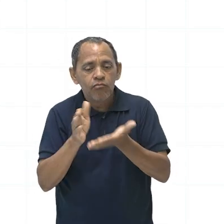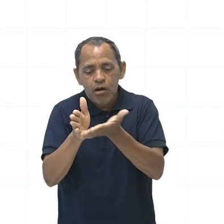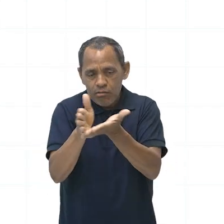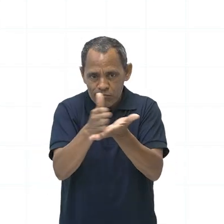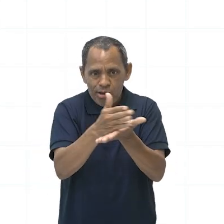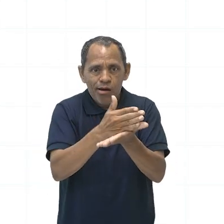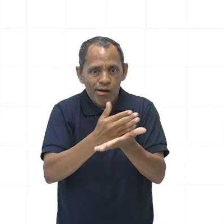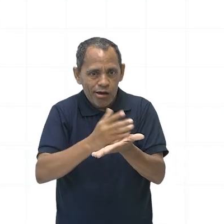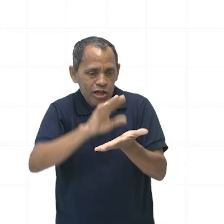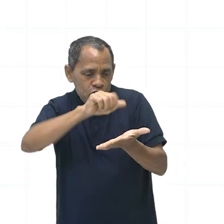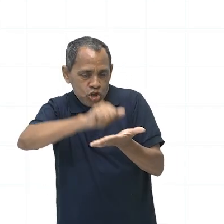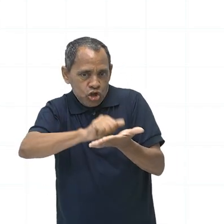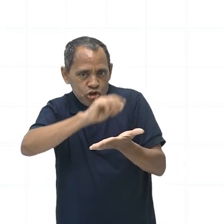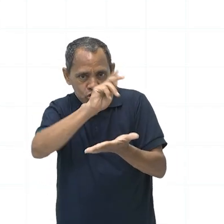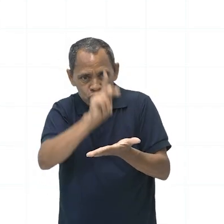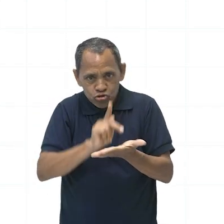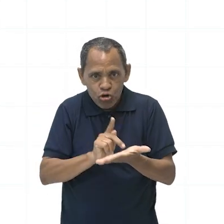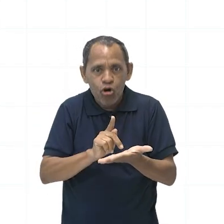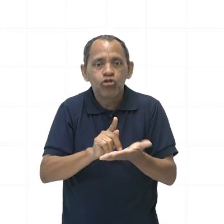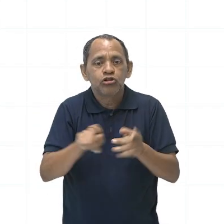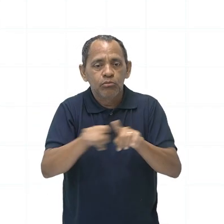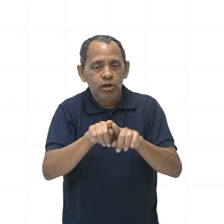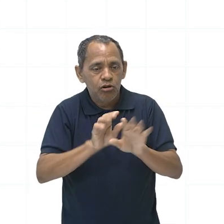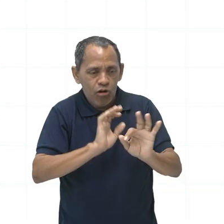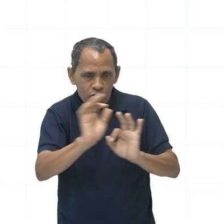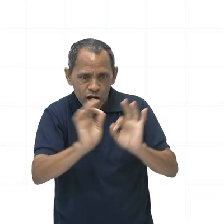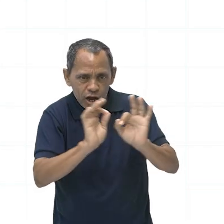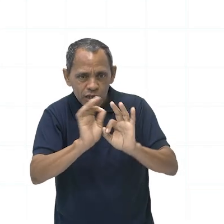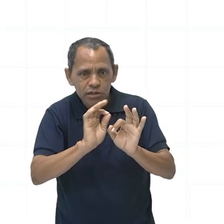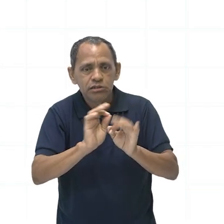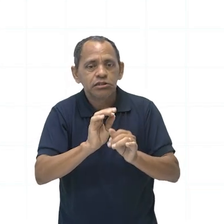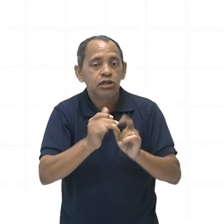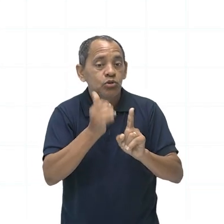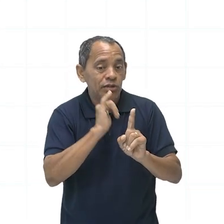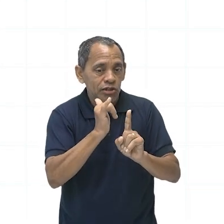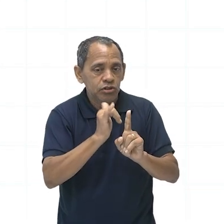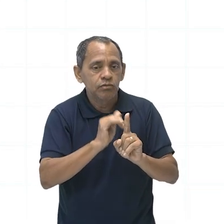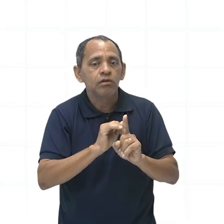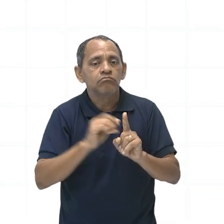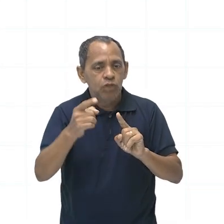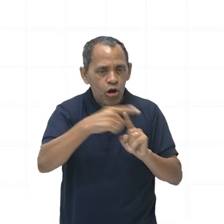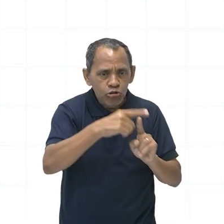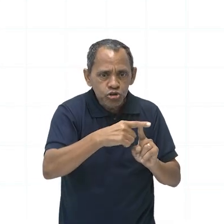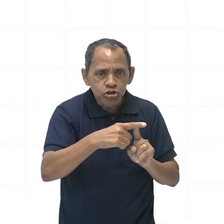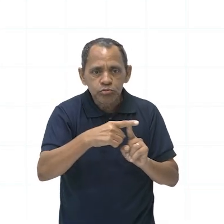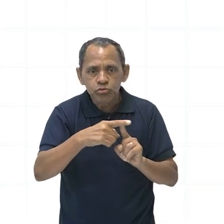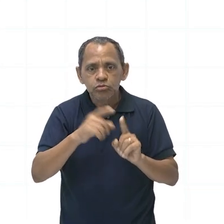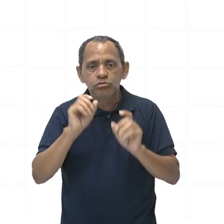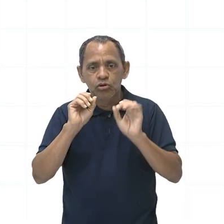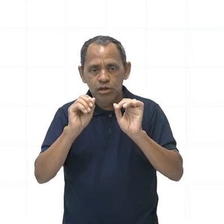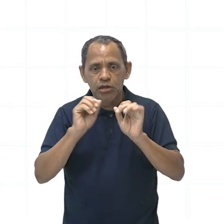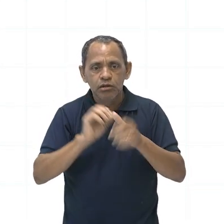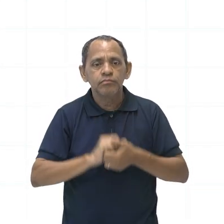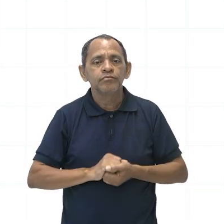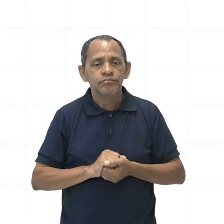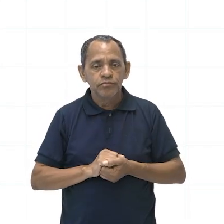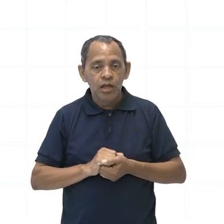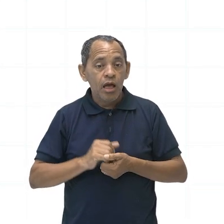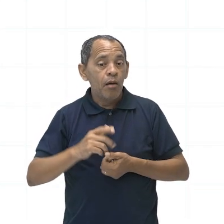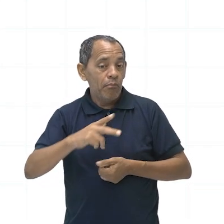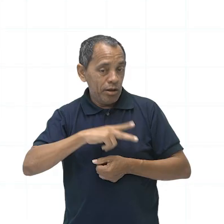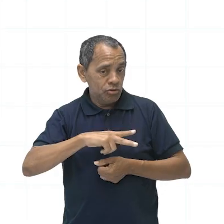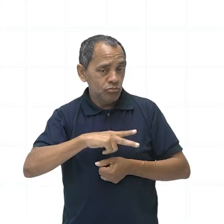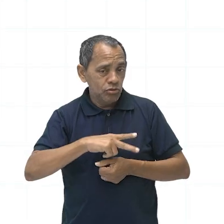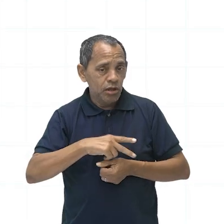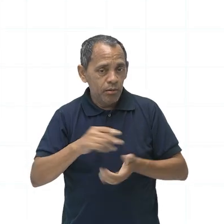esses registros históricos e constituindo assim a sua narrativa. Então, é o estilo daquela autora, correto? O jeito particular dela